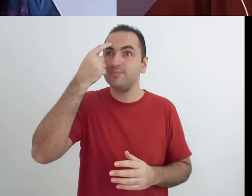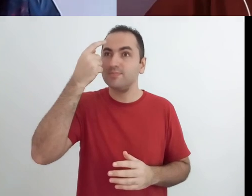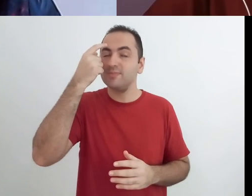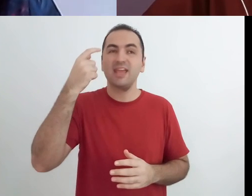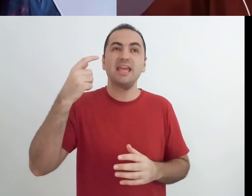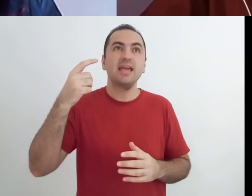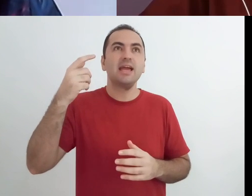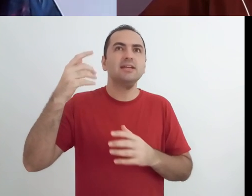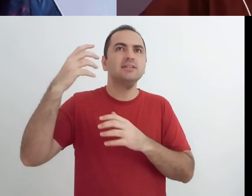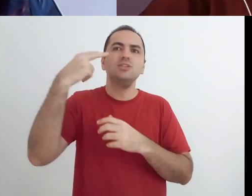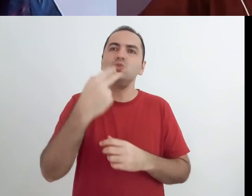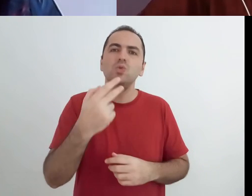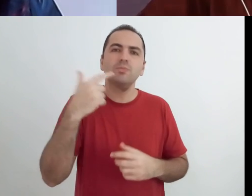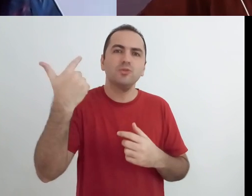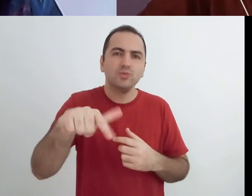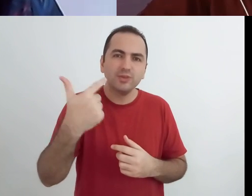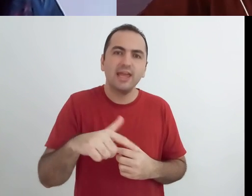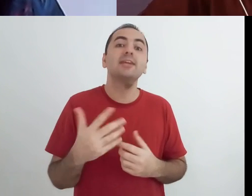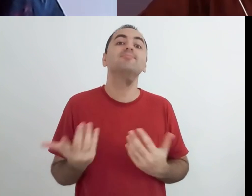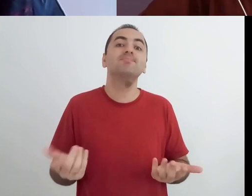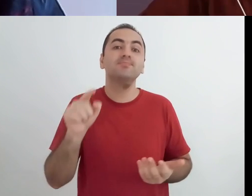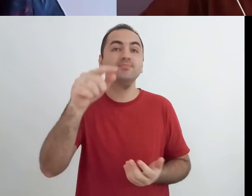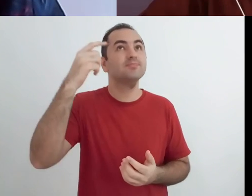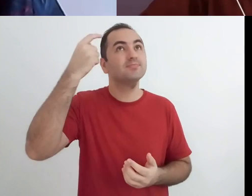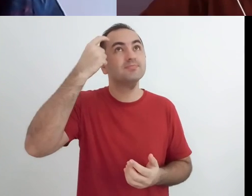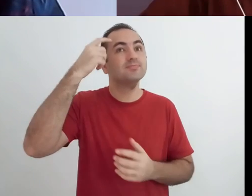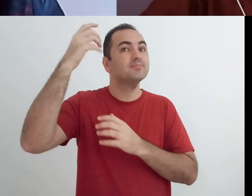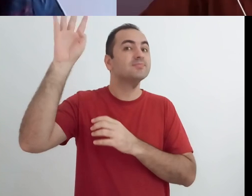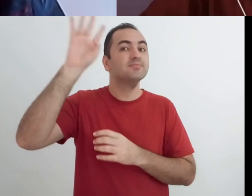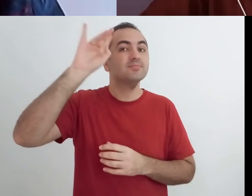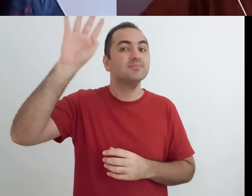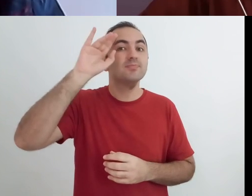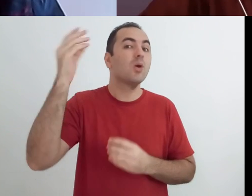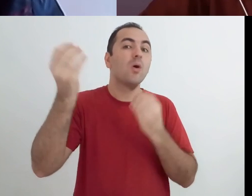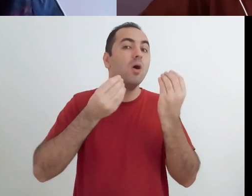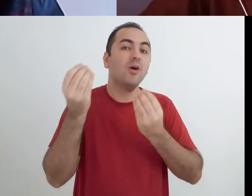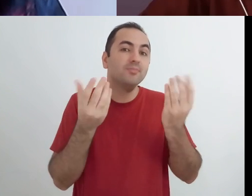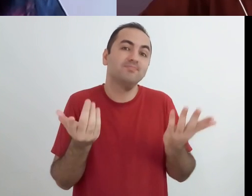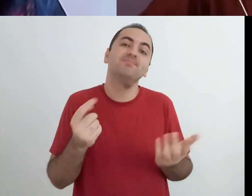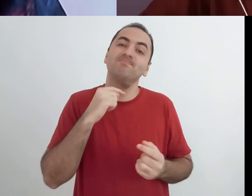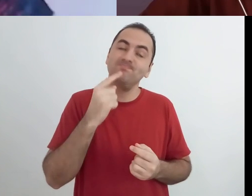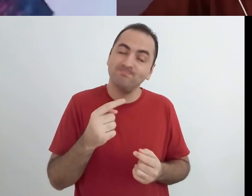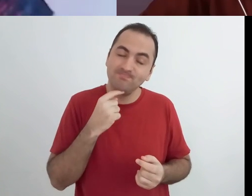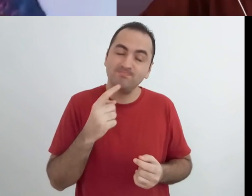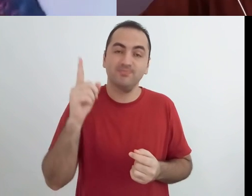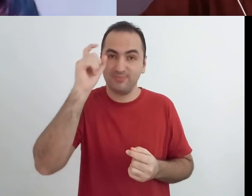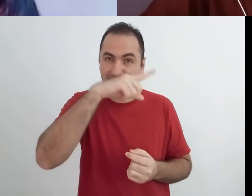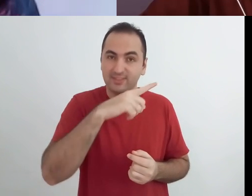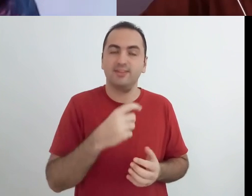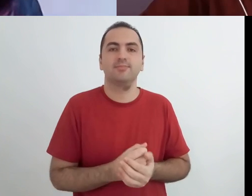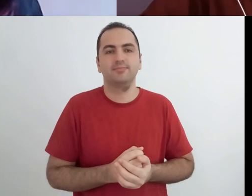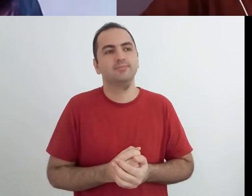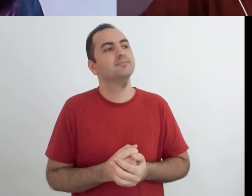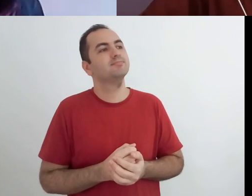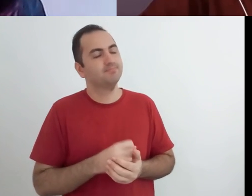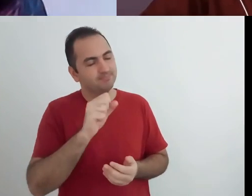Vai acabar dificultando ela pensar, né? É uma situação engraçada que aconteceu na escola uma vez comigo e que já aconteceu com outras